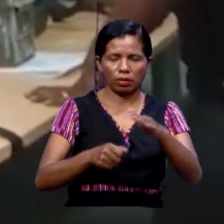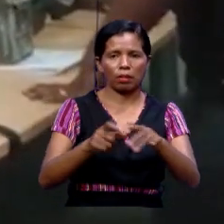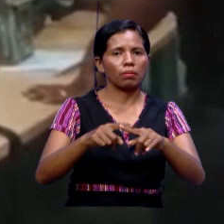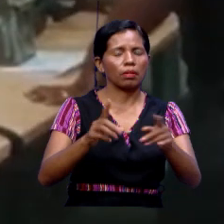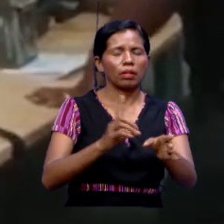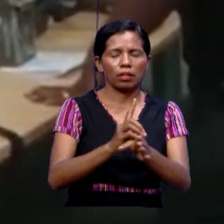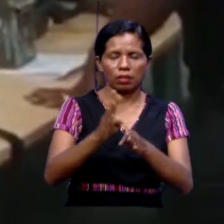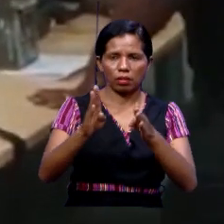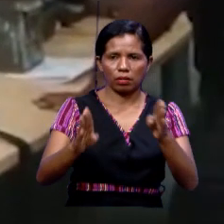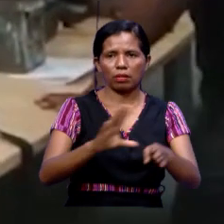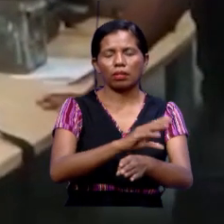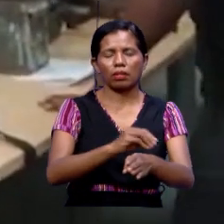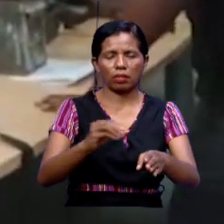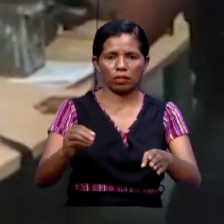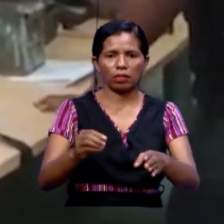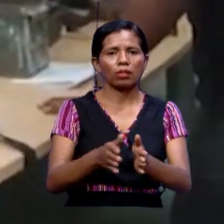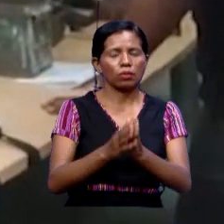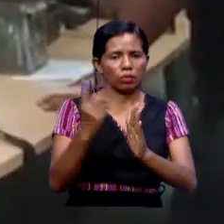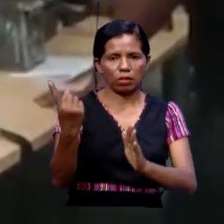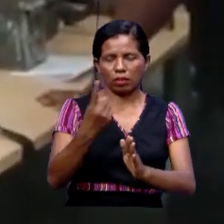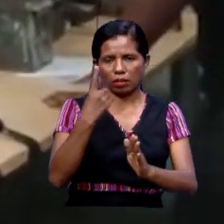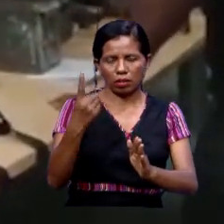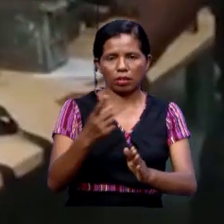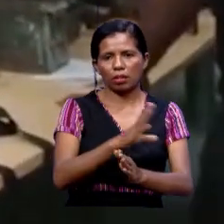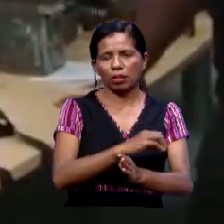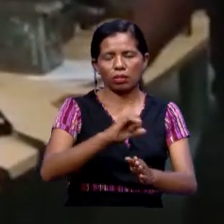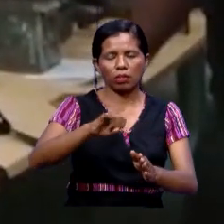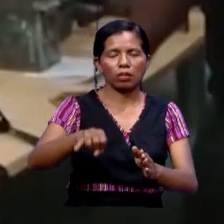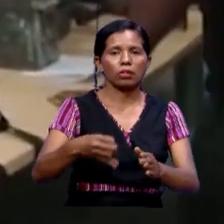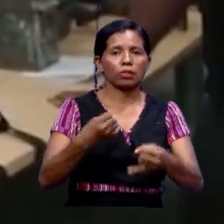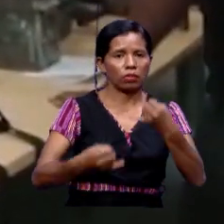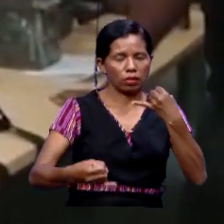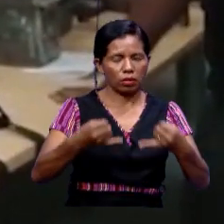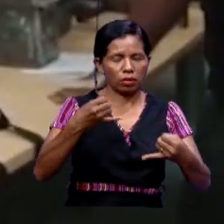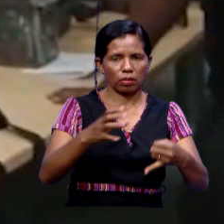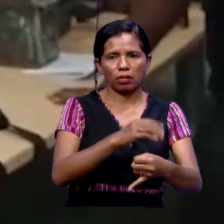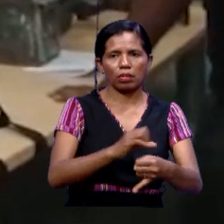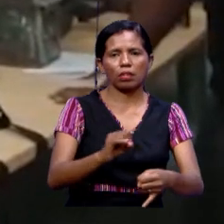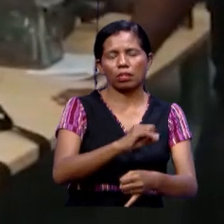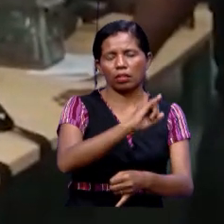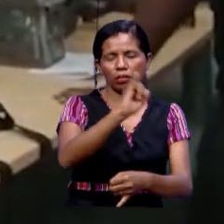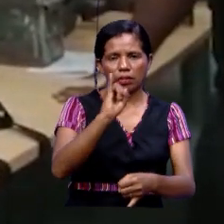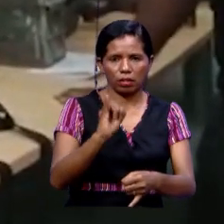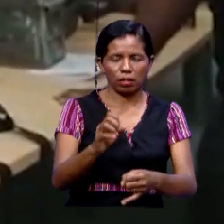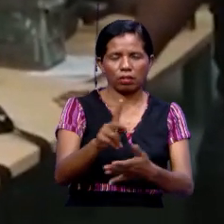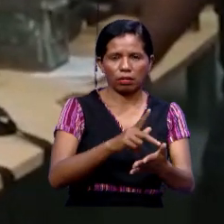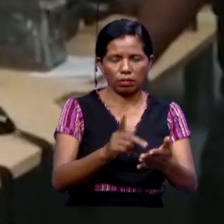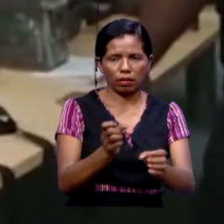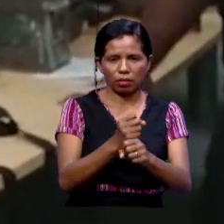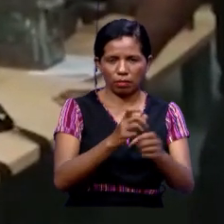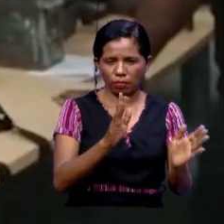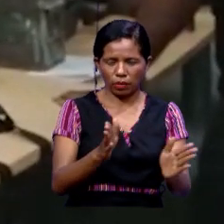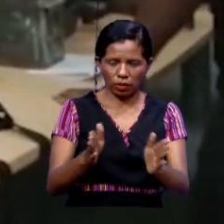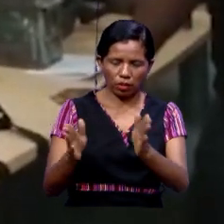diretor executivo Fundação Maheng Husu na fatimba parte judiciário no investigação criminal, hodi acelera processo caso